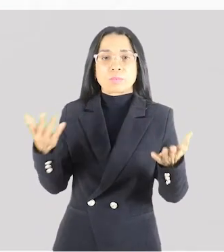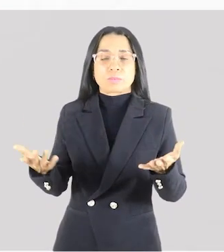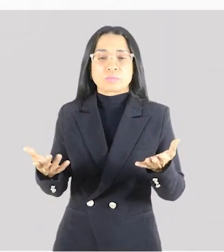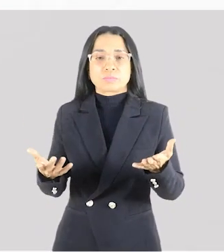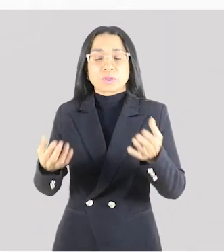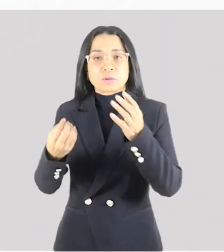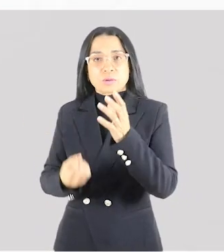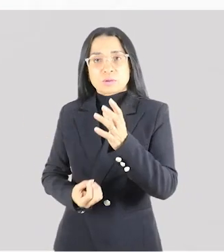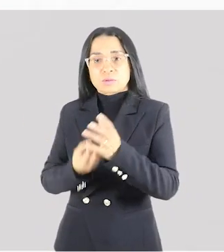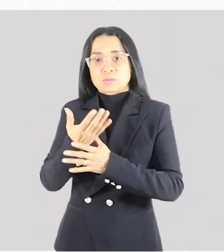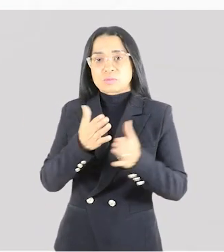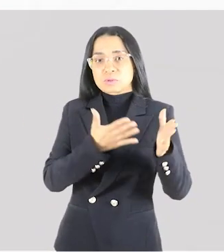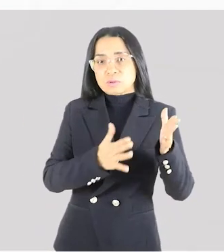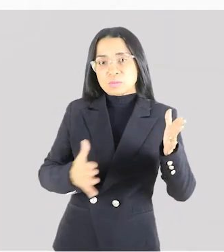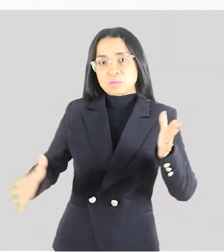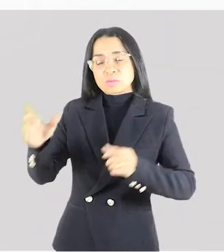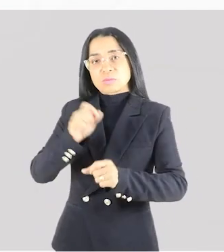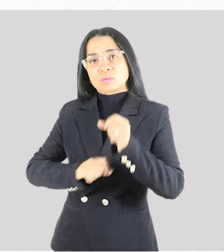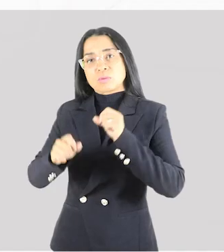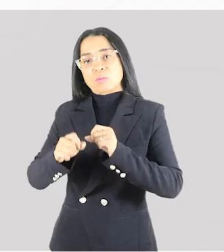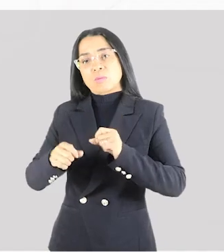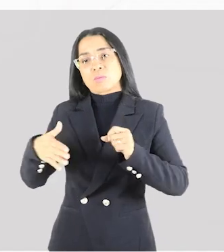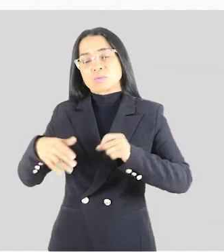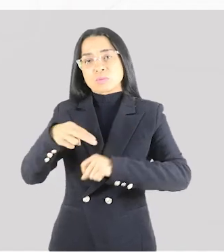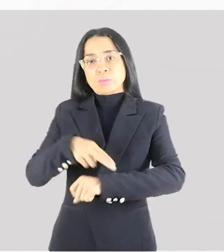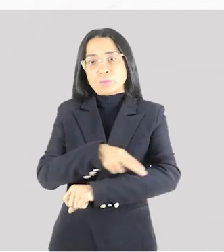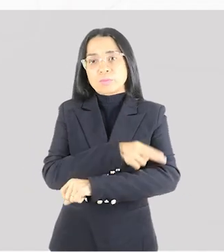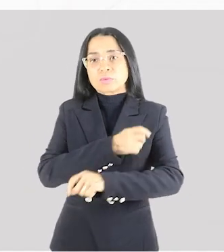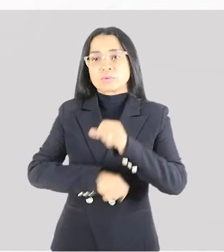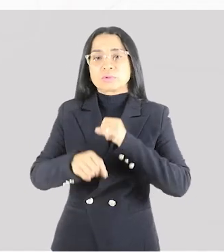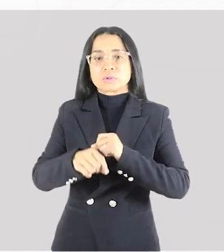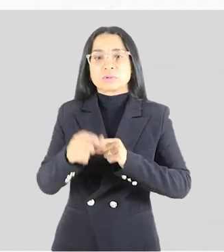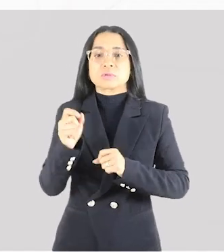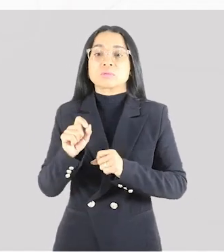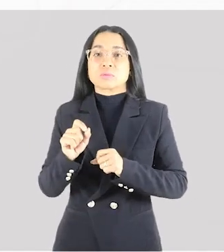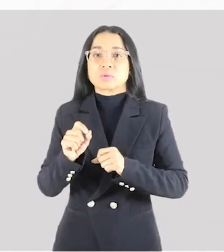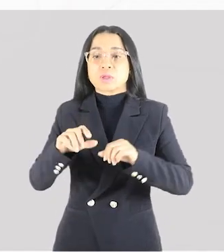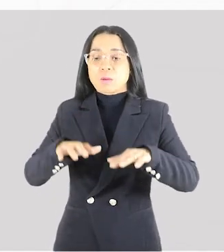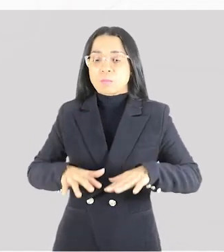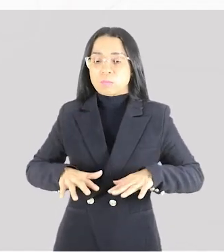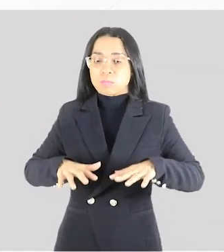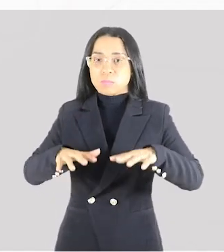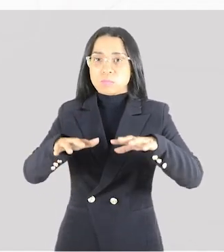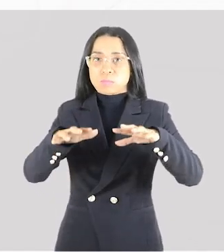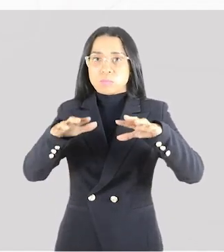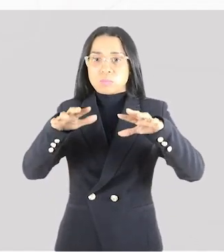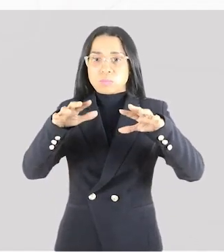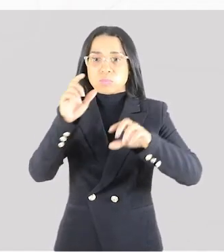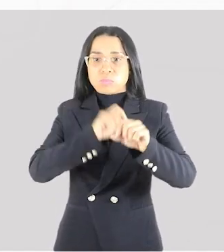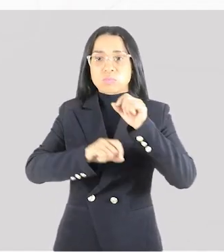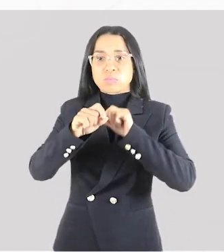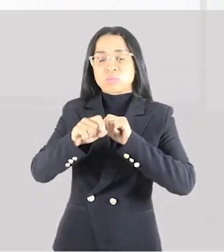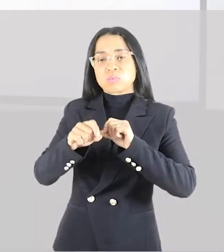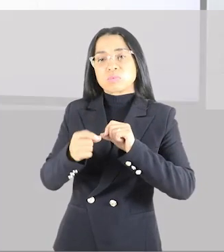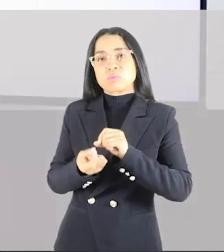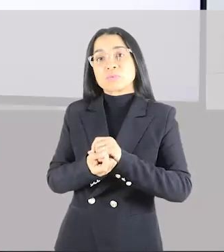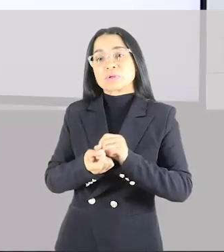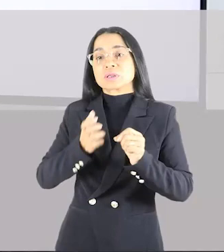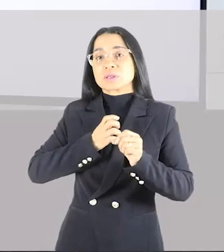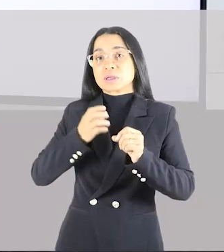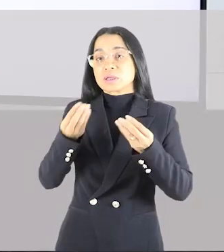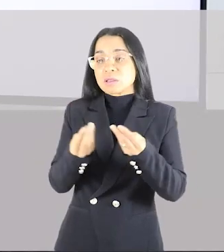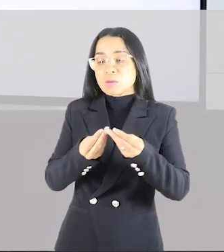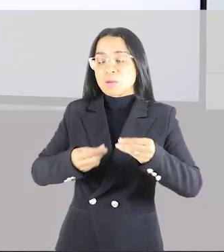das margens do Rio Nilo devido às enchentes periódicas que enriquecem o solo para a prática da agricultura, o humus. A